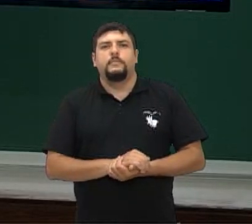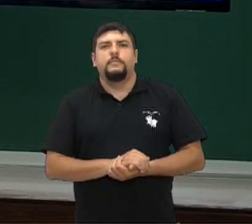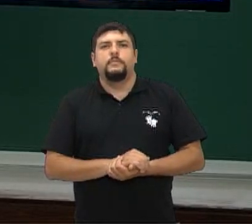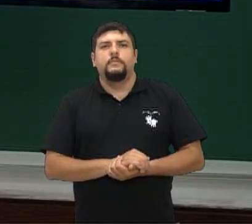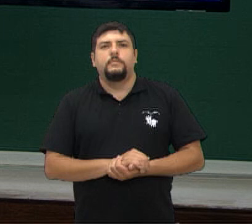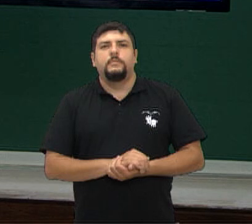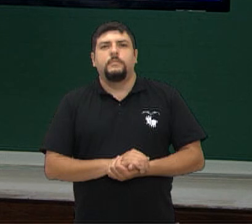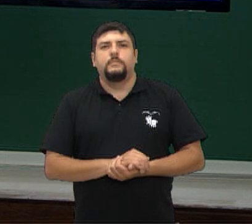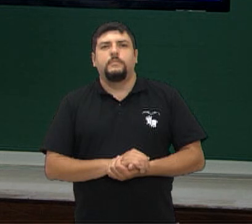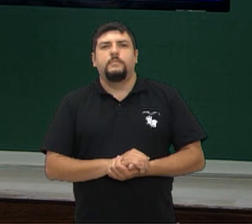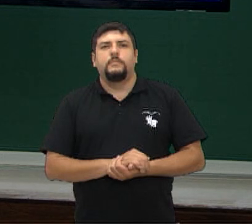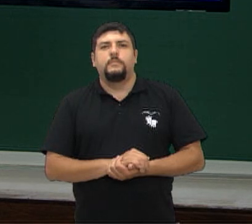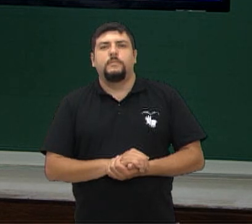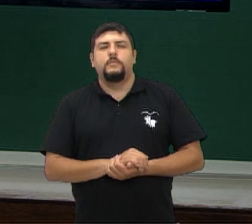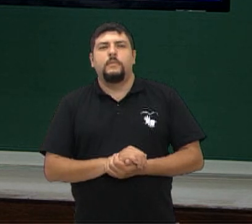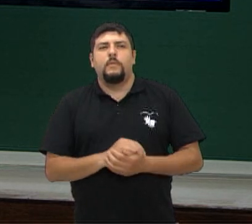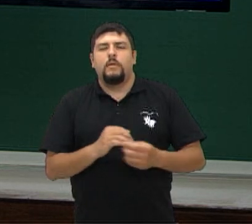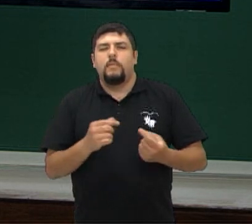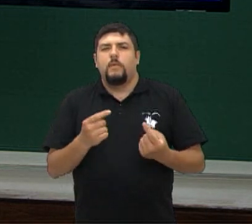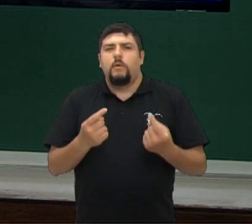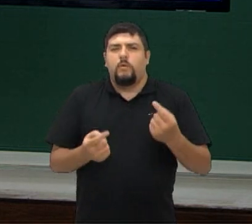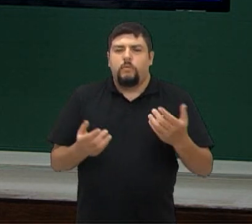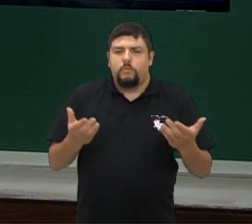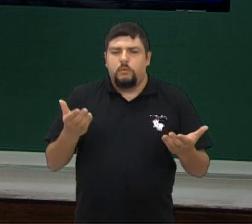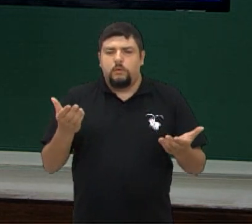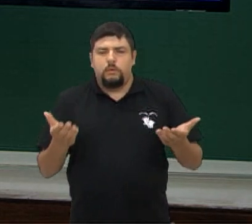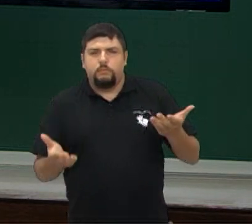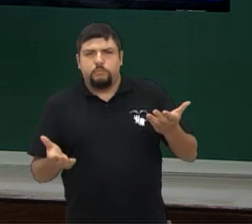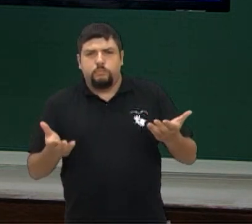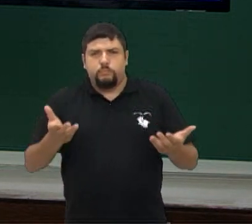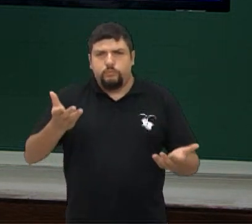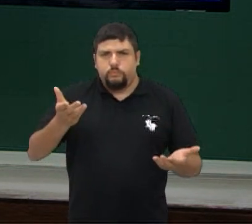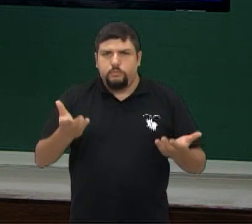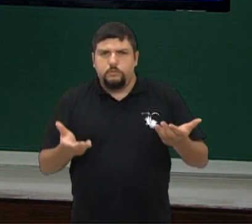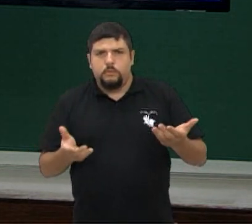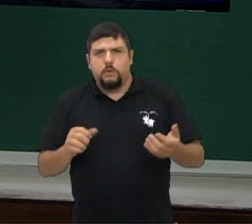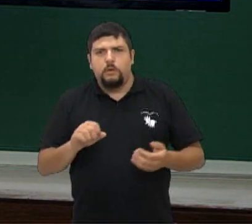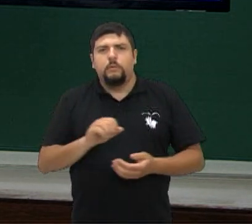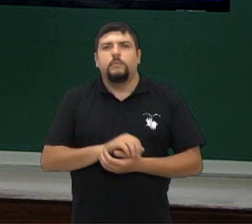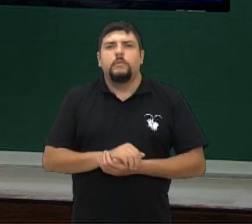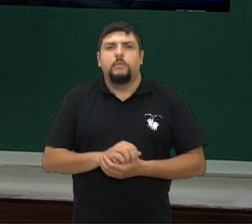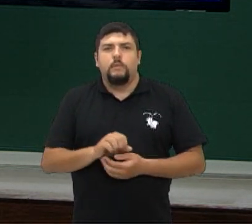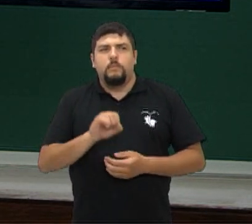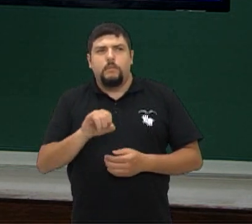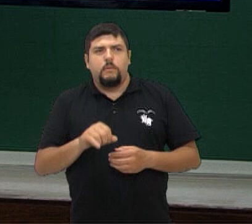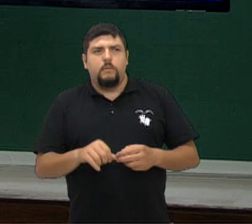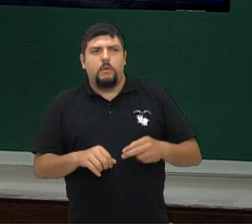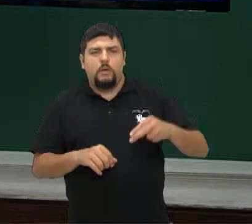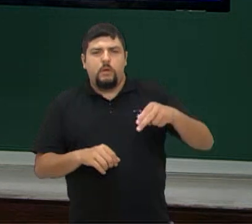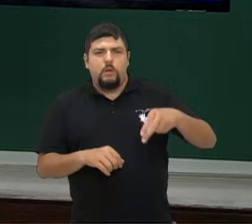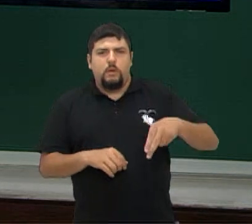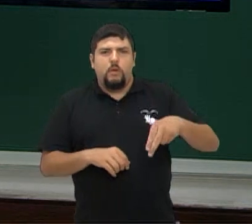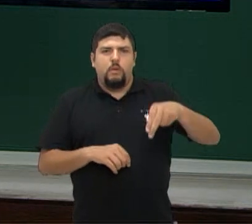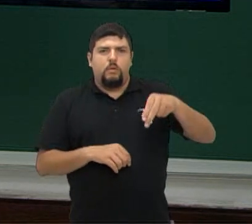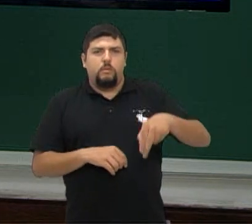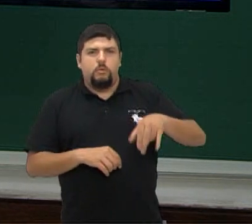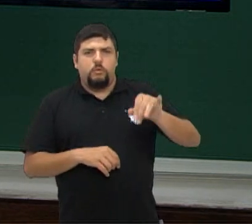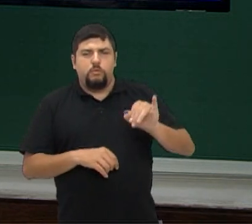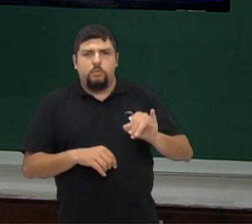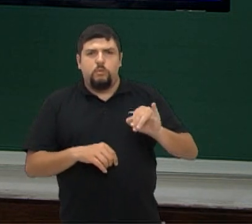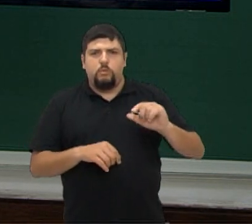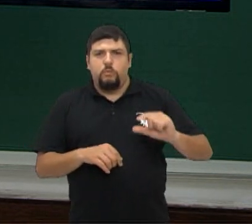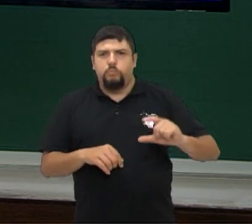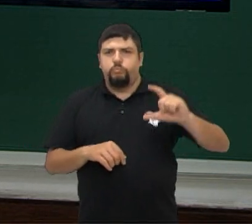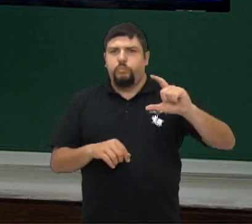Indique para que lado esse equilíbrio se desloca quando a concentração de nitrogênio aumenta, então vai deslocar para o lado do